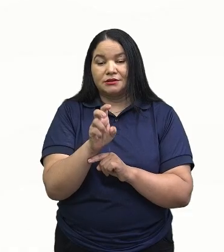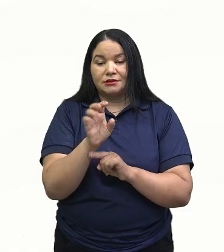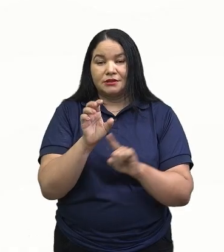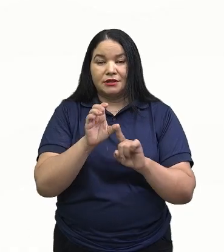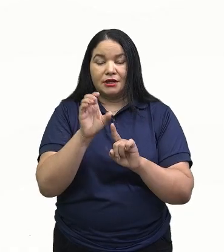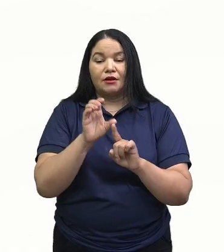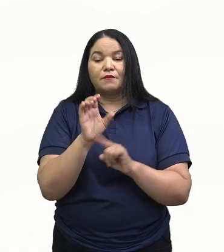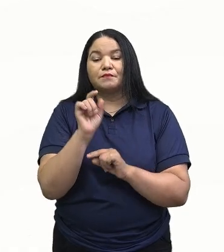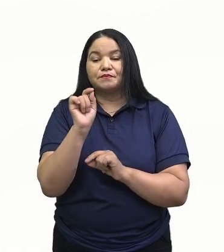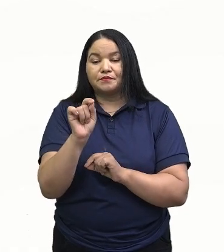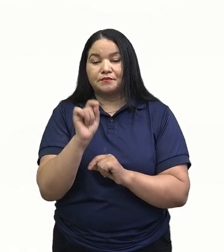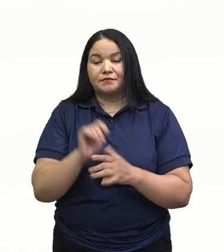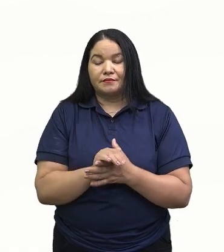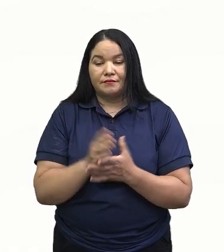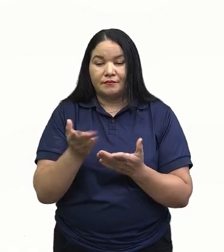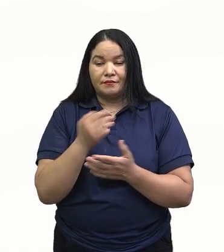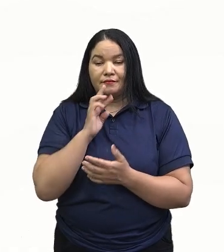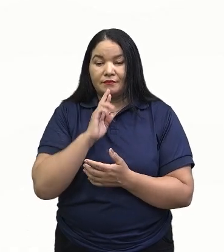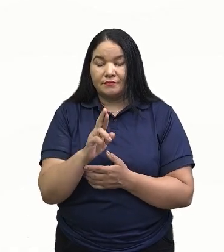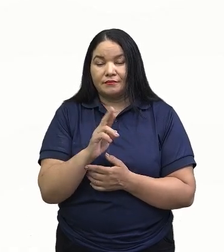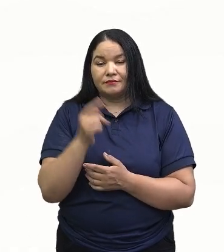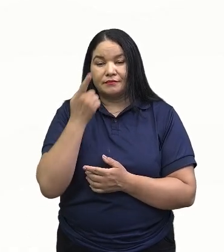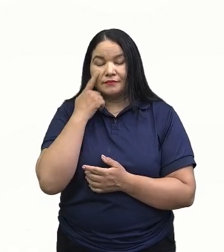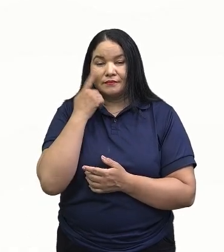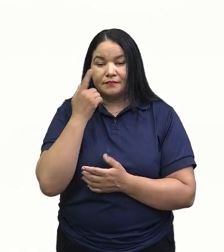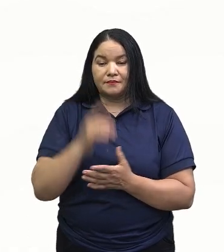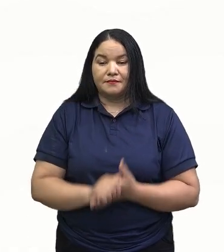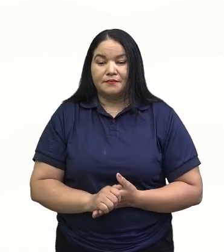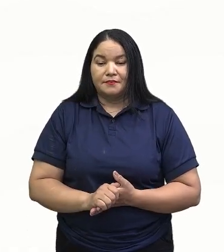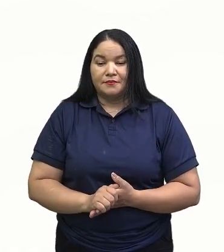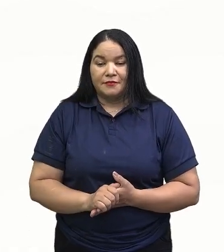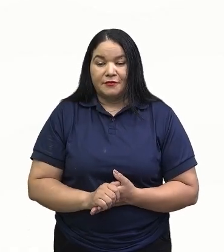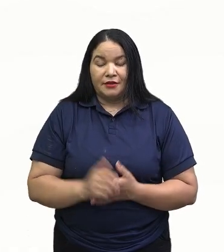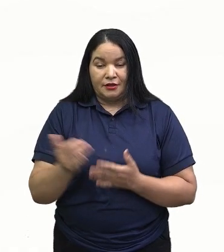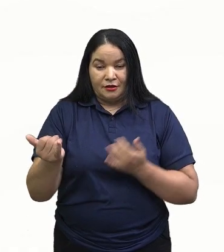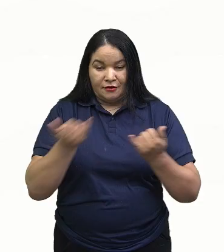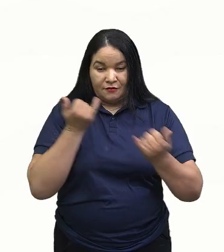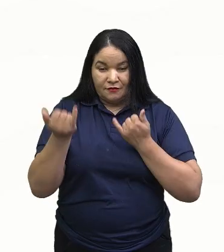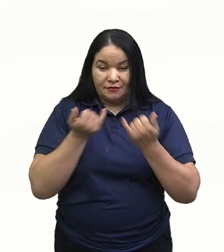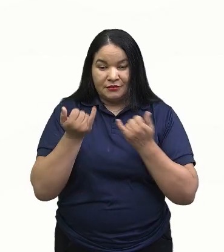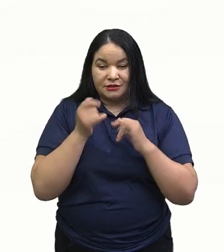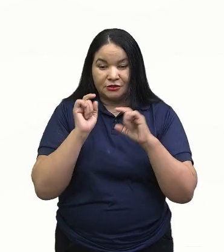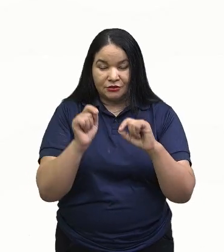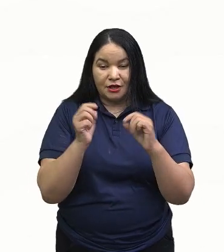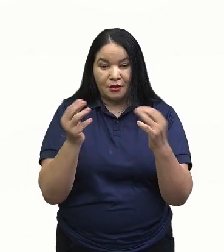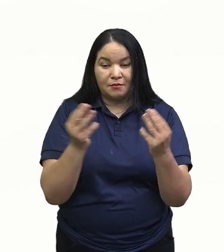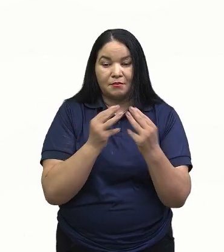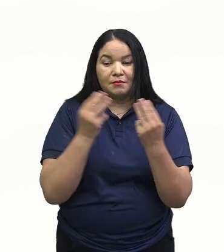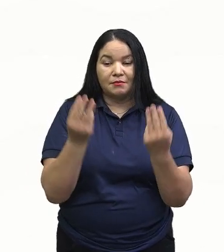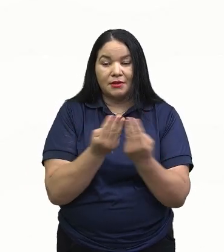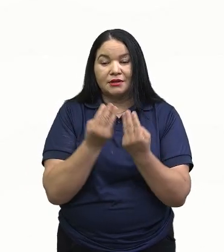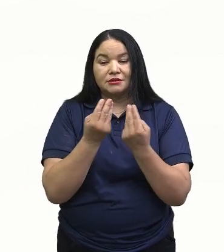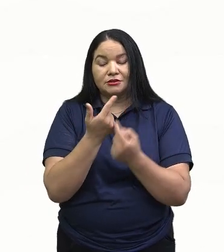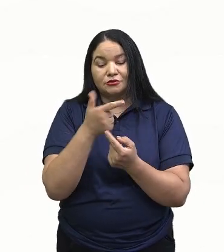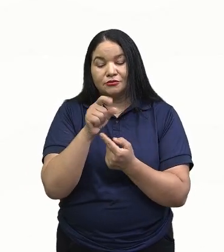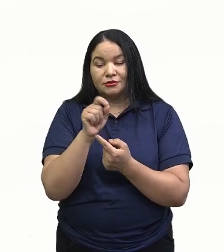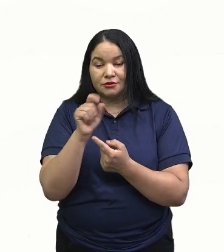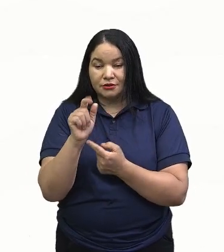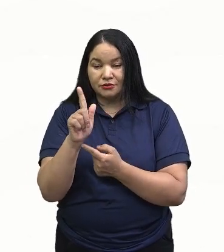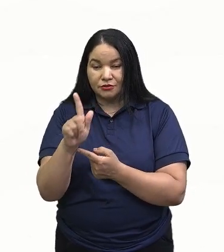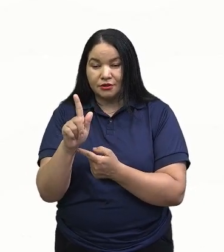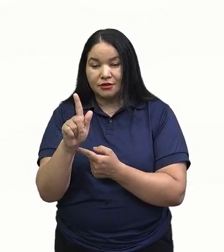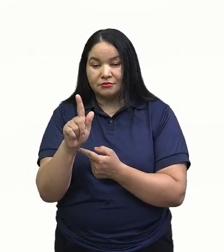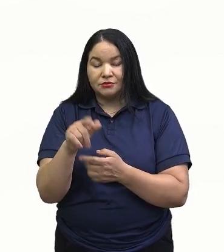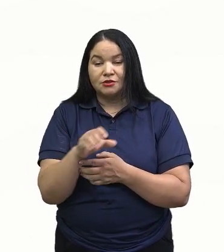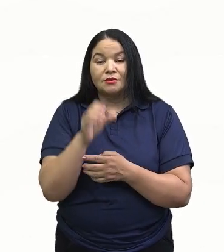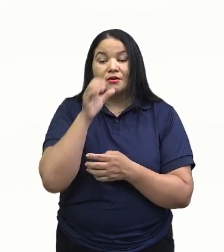temos a solução, né, pessoal? Olha só, os dados da questão são os seguintes. A massa da substância, 200 gramas. O